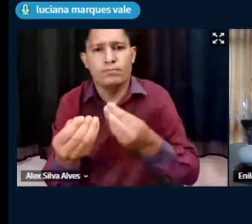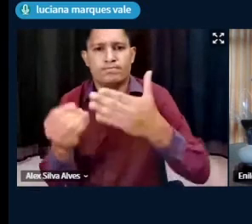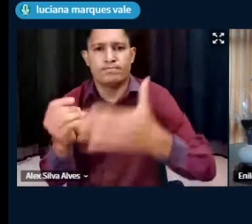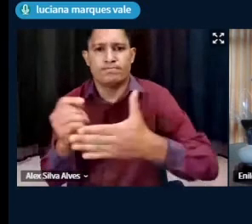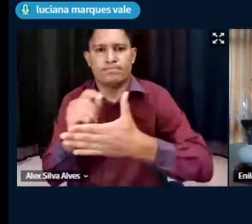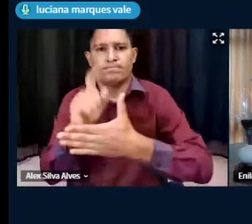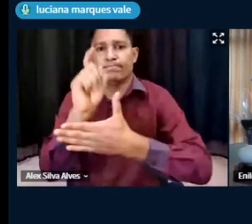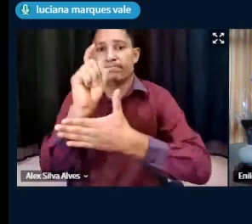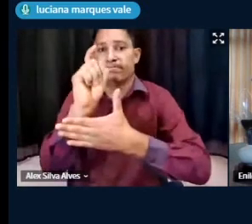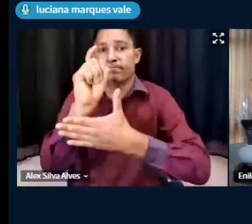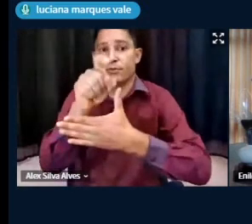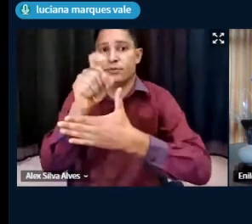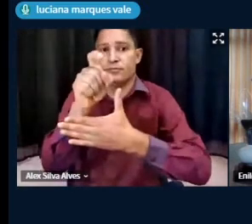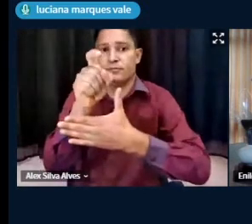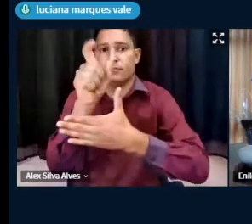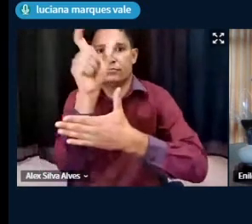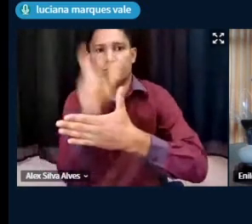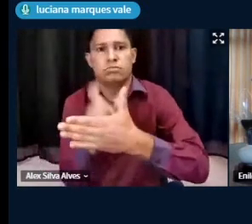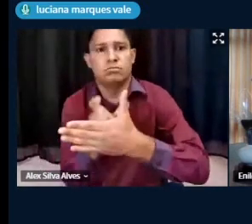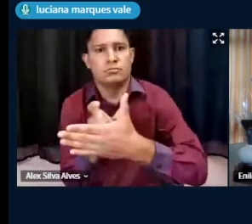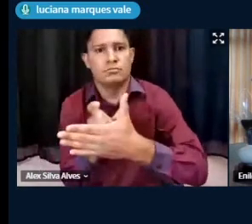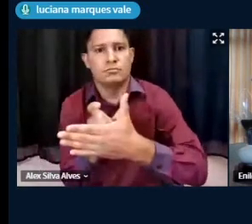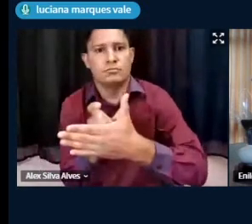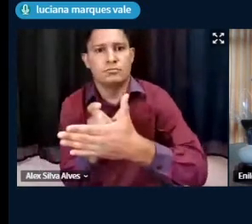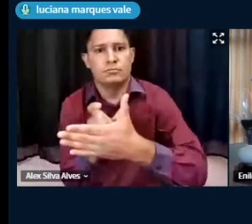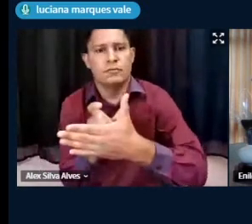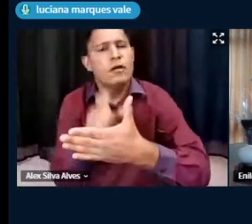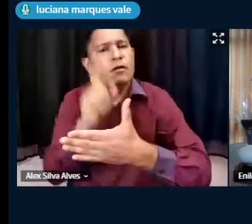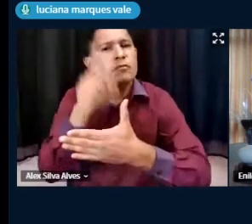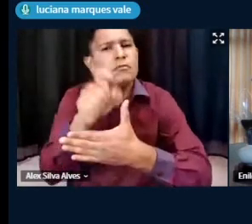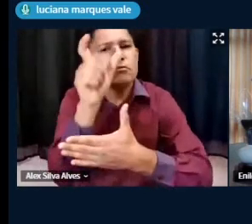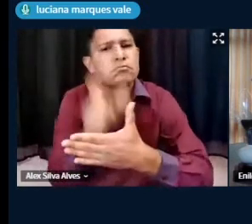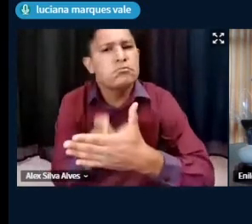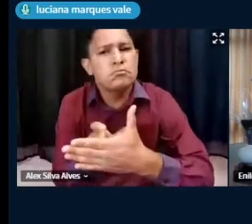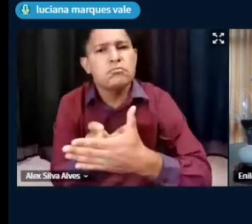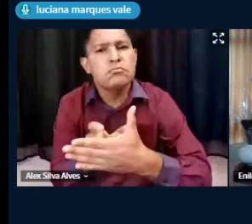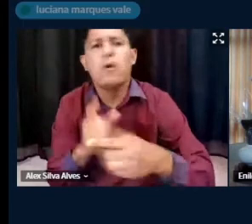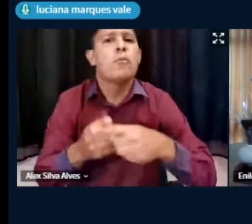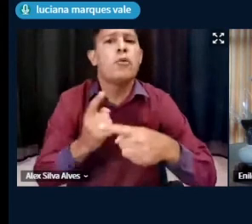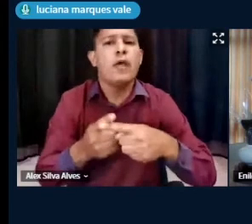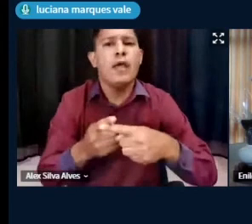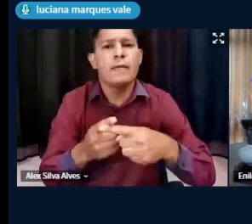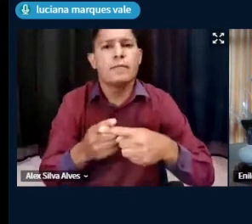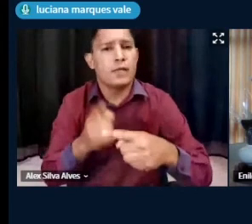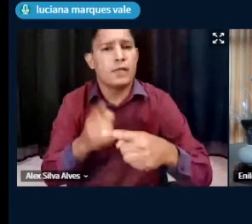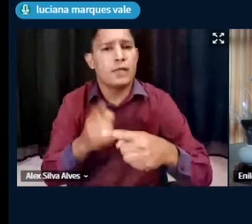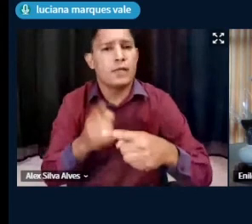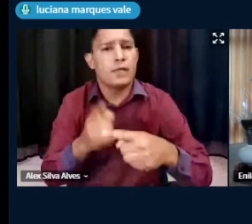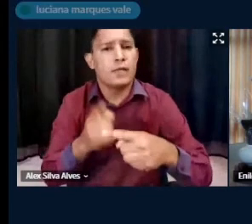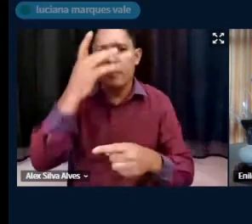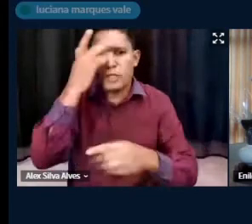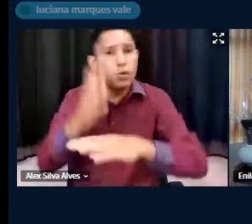isso, optamos por fazer dessa forma. Por que assim?